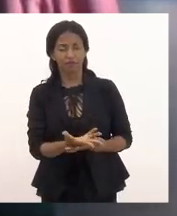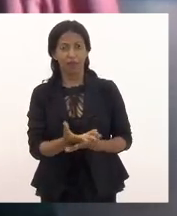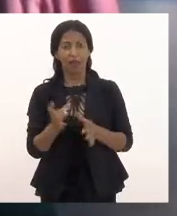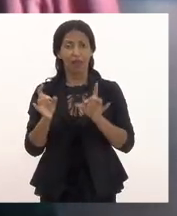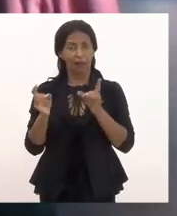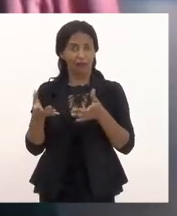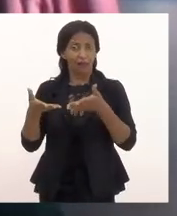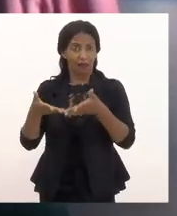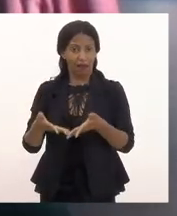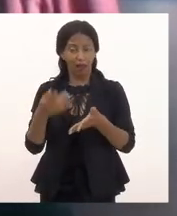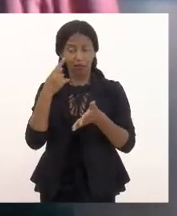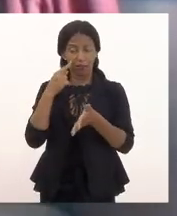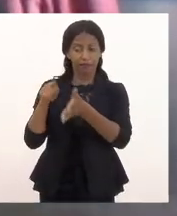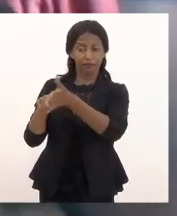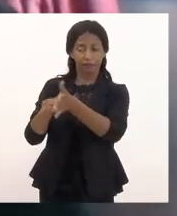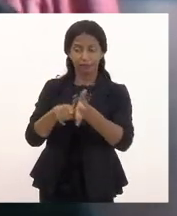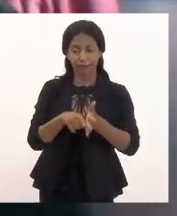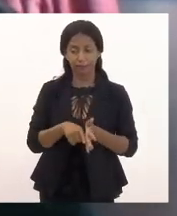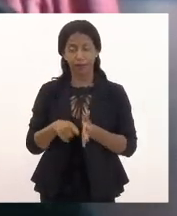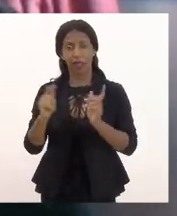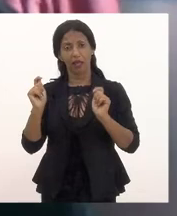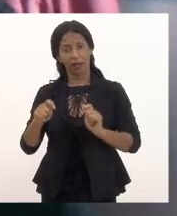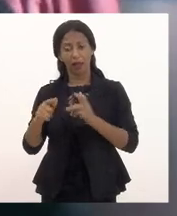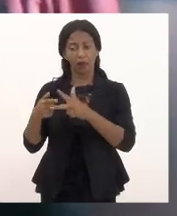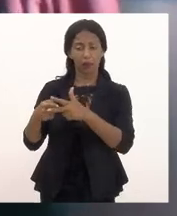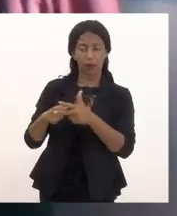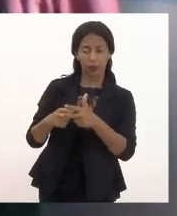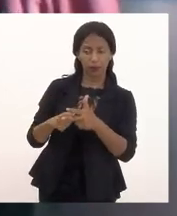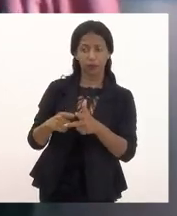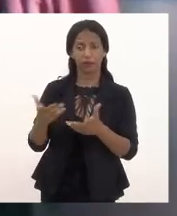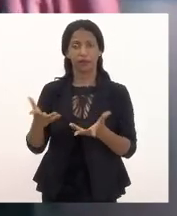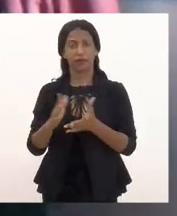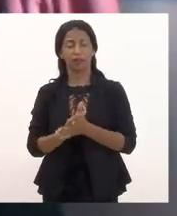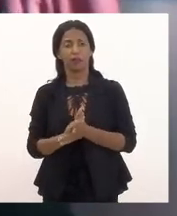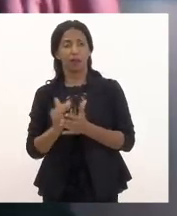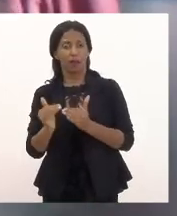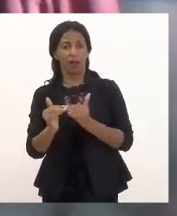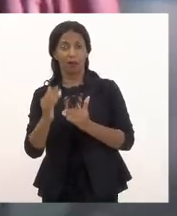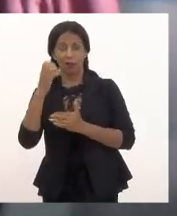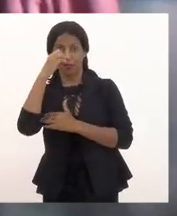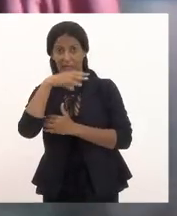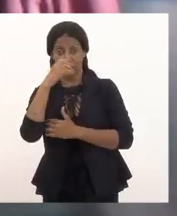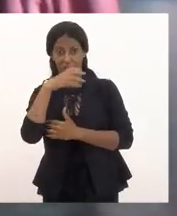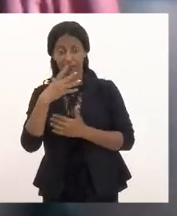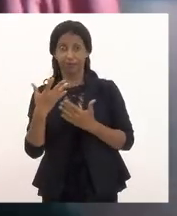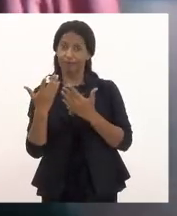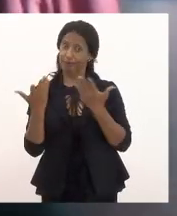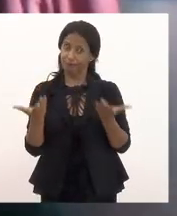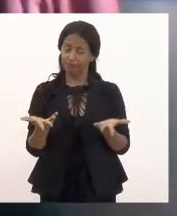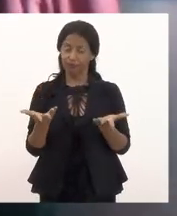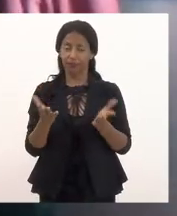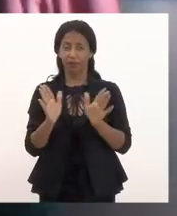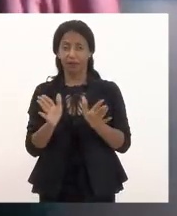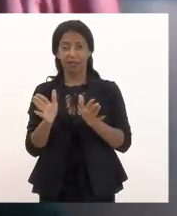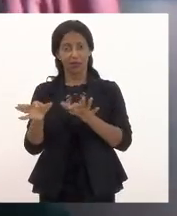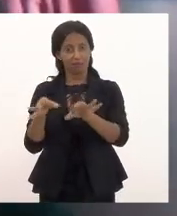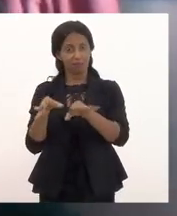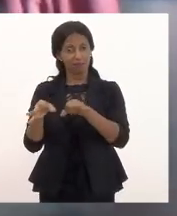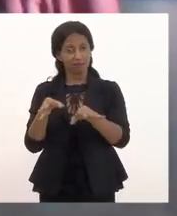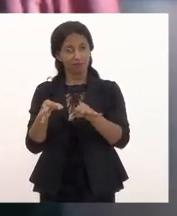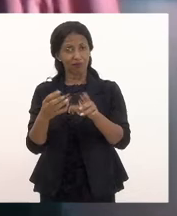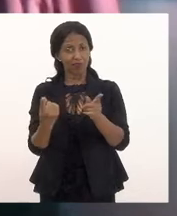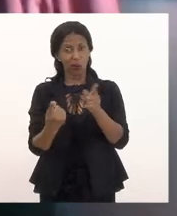Cabe verificação, cabe correção, cabe inibir excessos? Sim, não há dúvida. Mas esse projeto vai